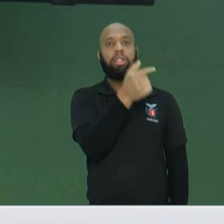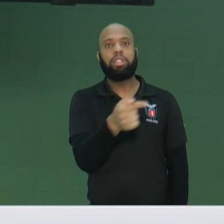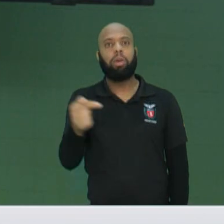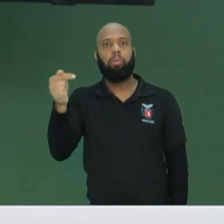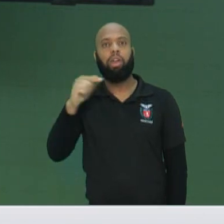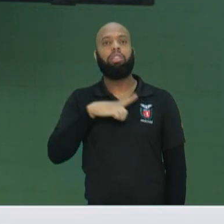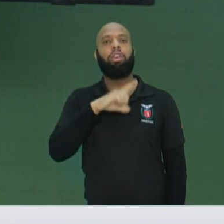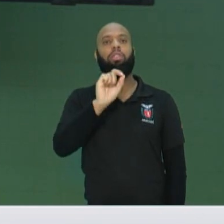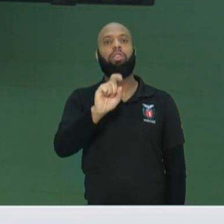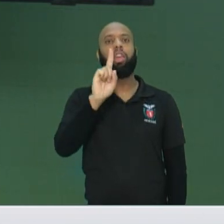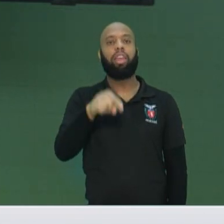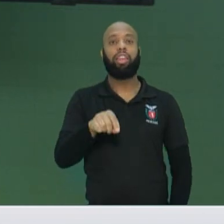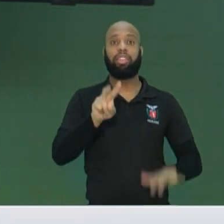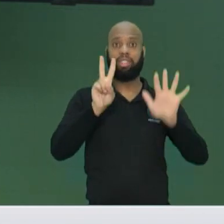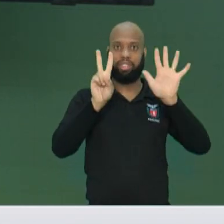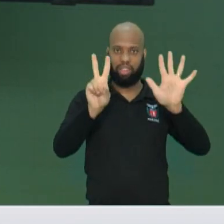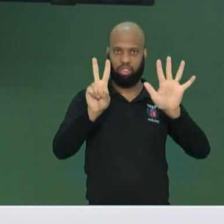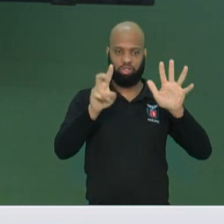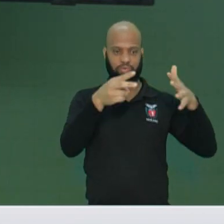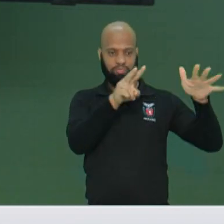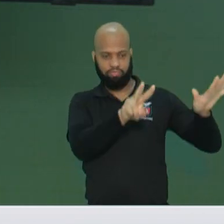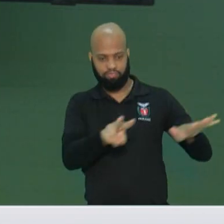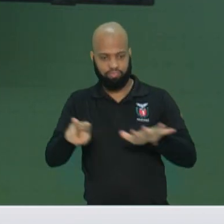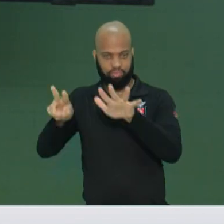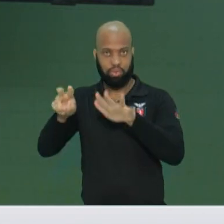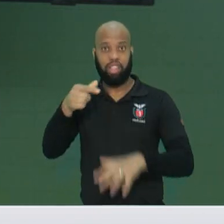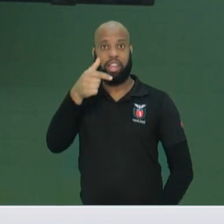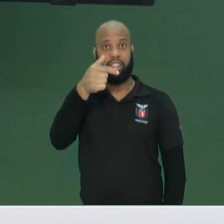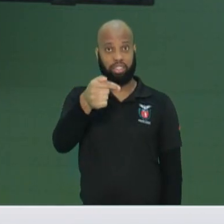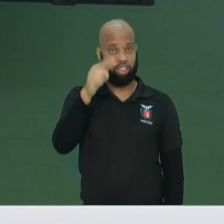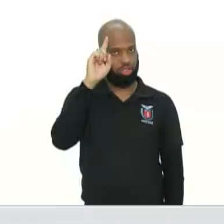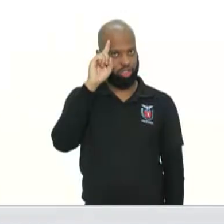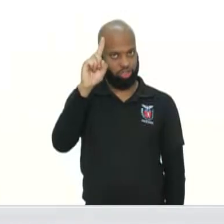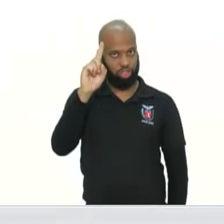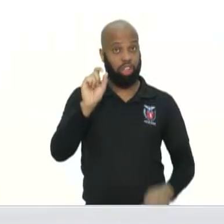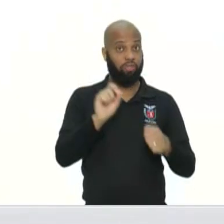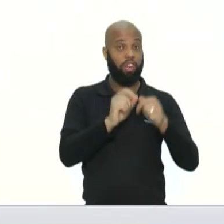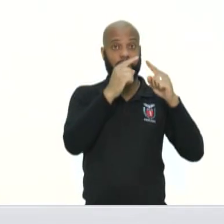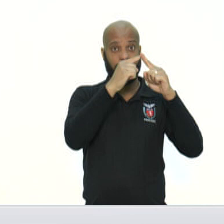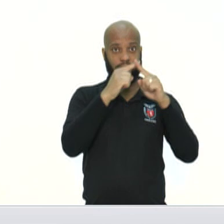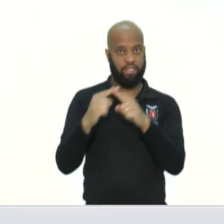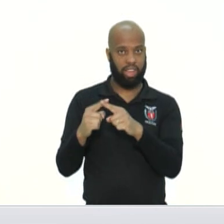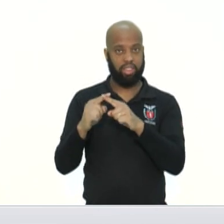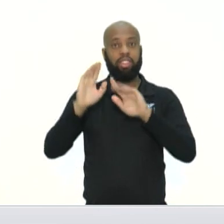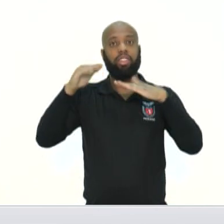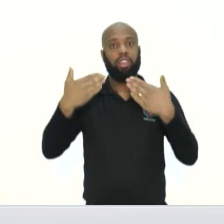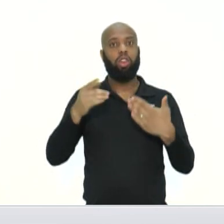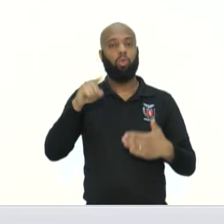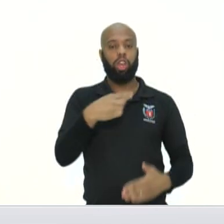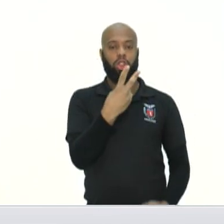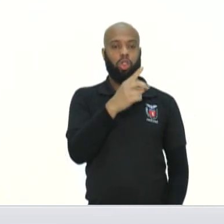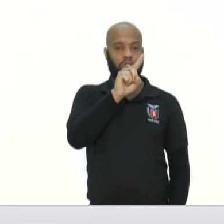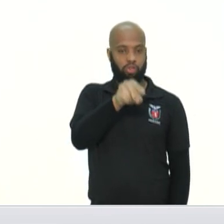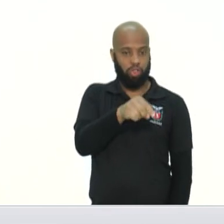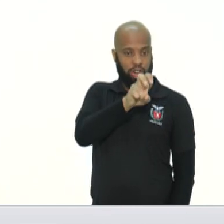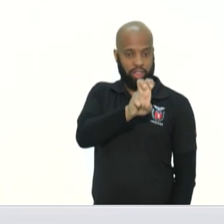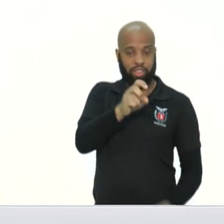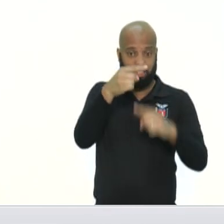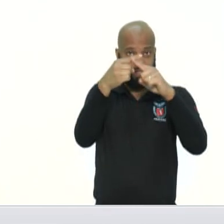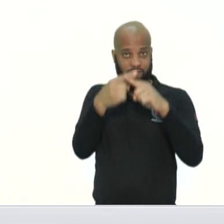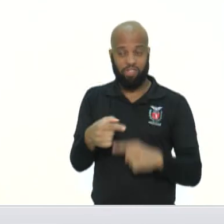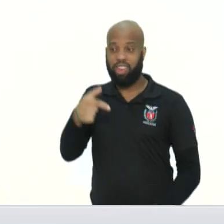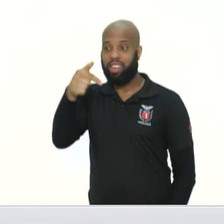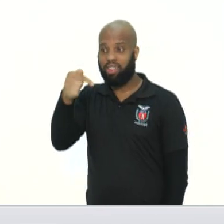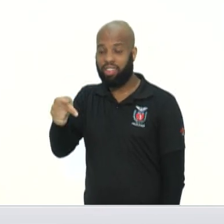tem 7 dias. Então, você precisa multiplicar essa quantidade por 7. Então, essa pessoa